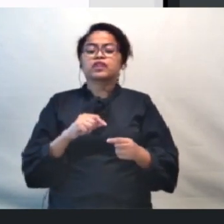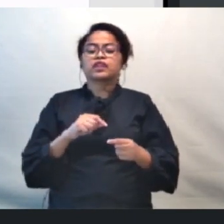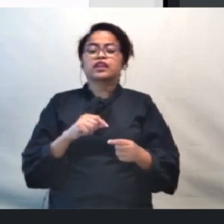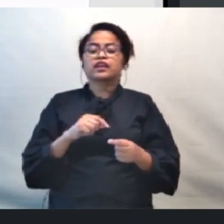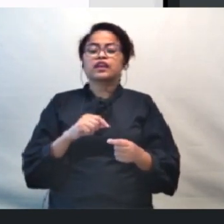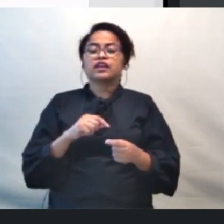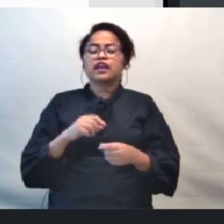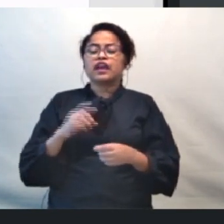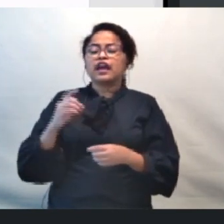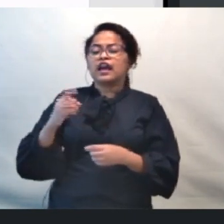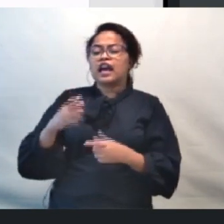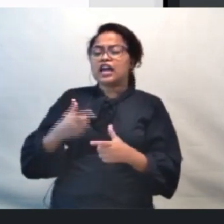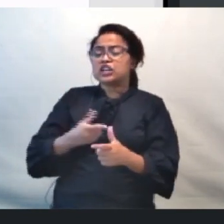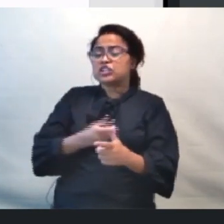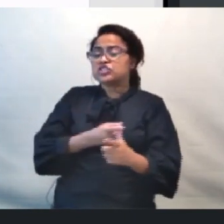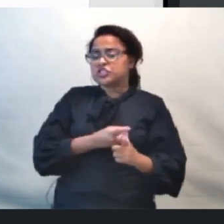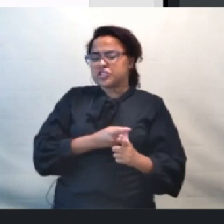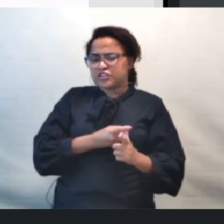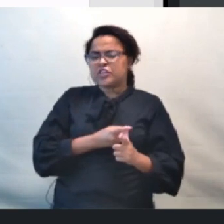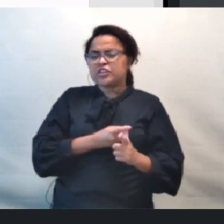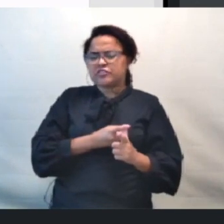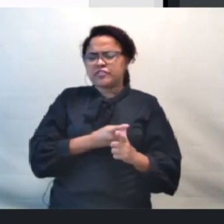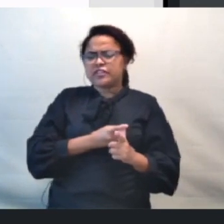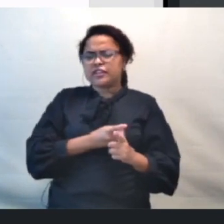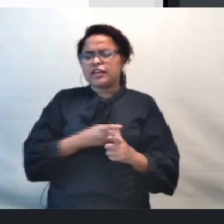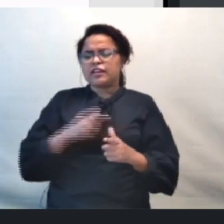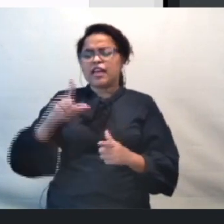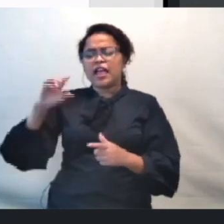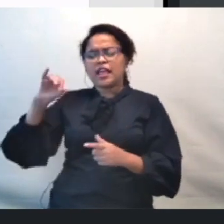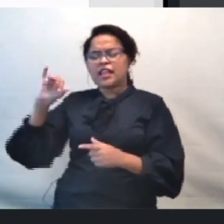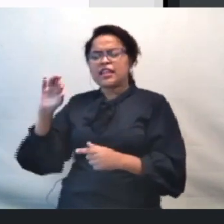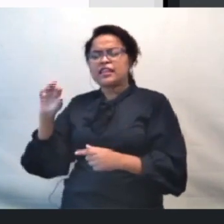consolidada líquida. O nosso percentual de